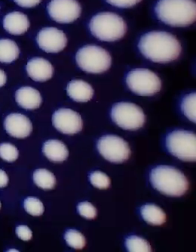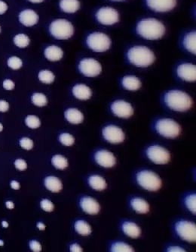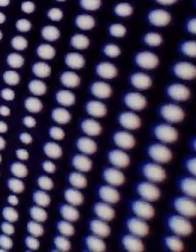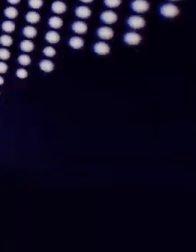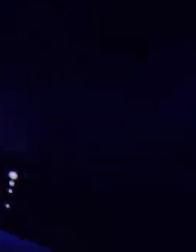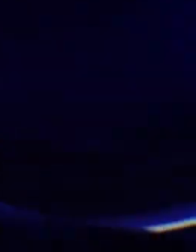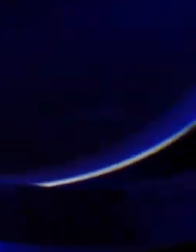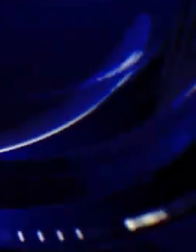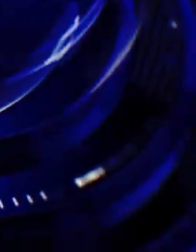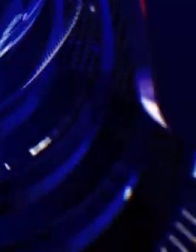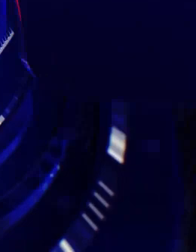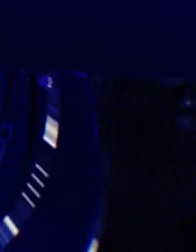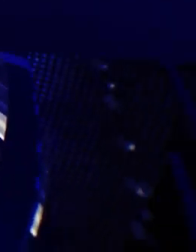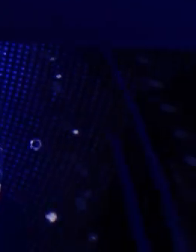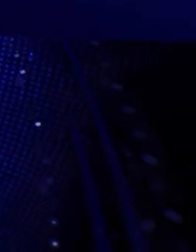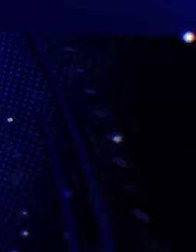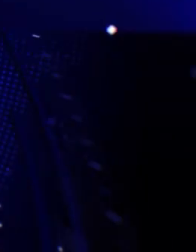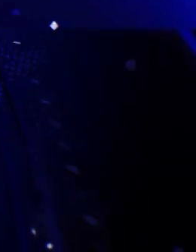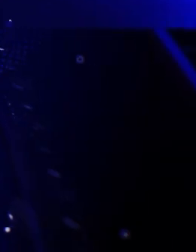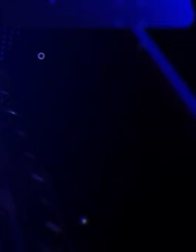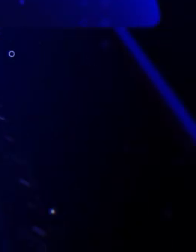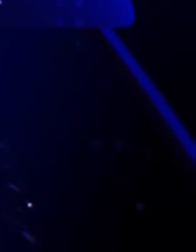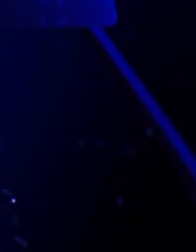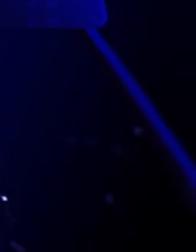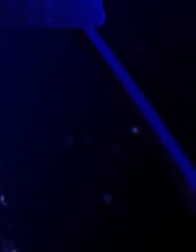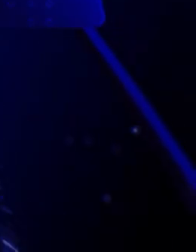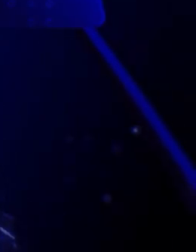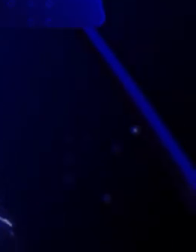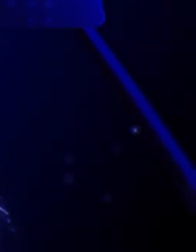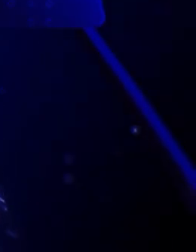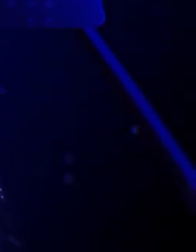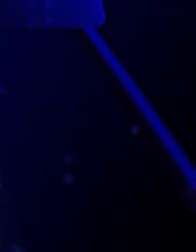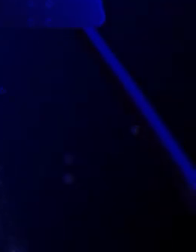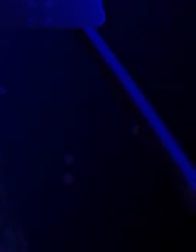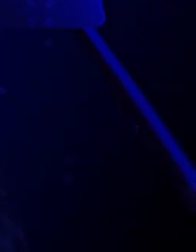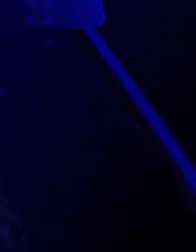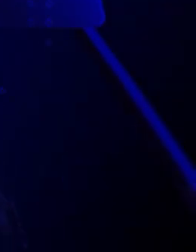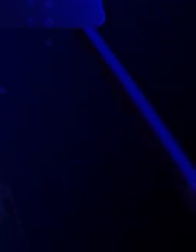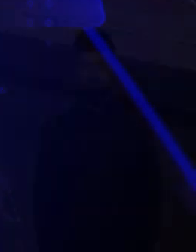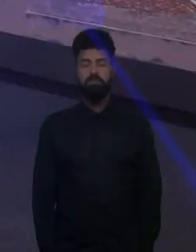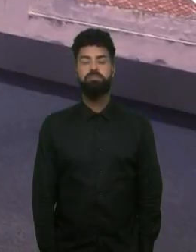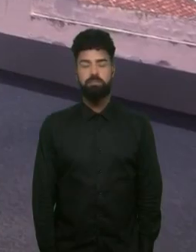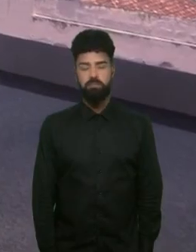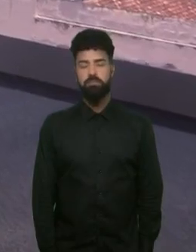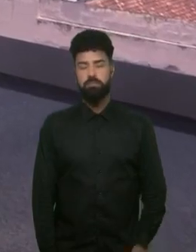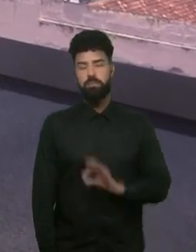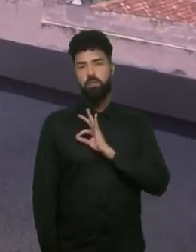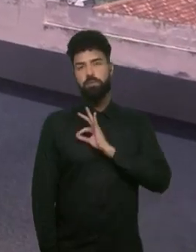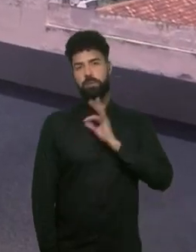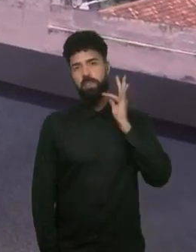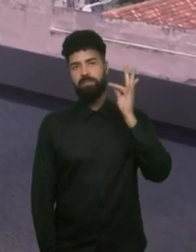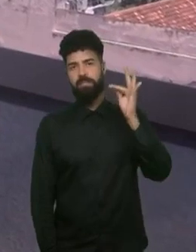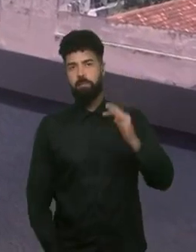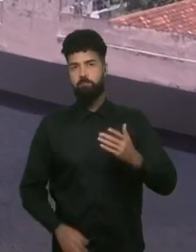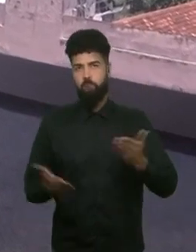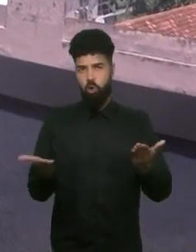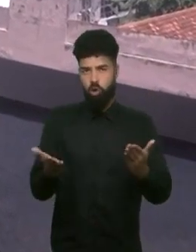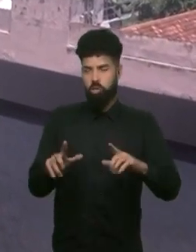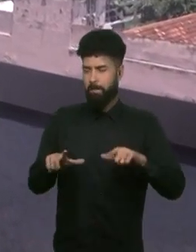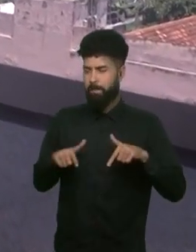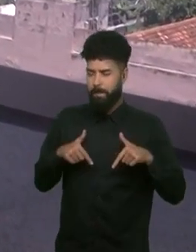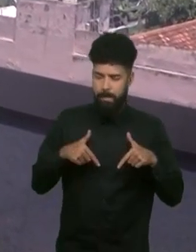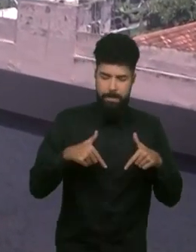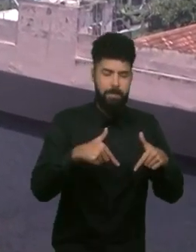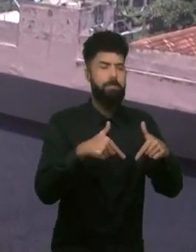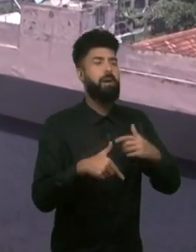Super Marajoara News. Você bem informado. A Polícia Federal deflagrou hoje na